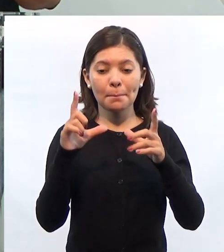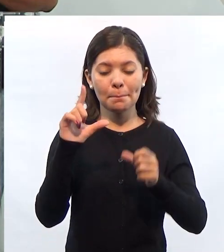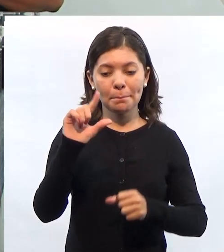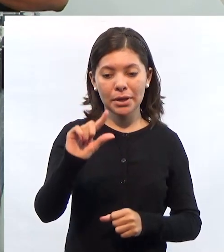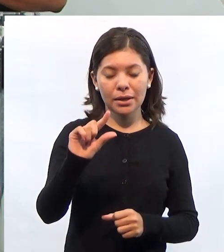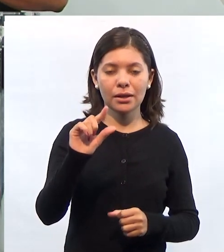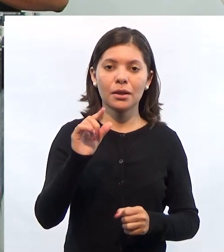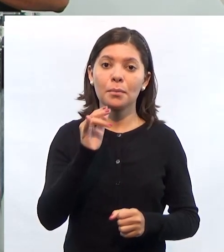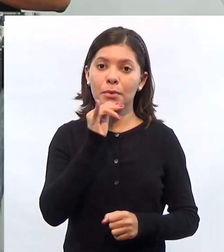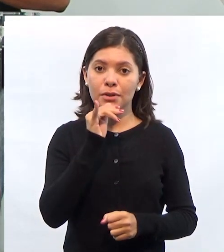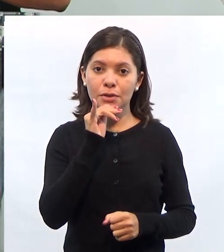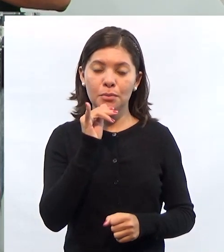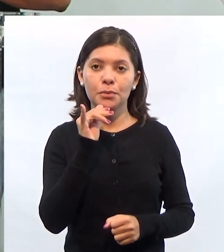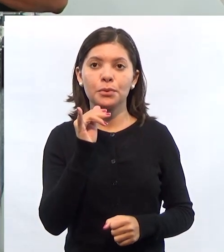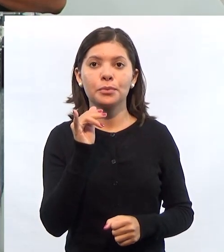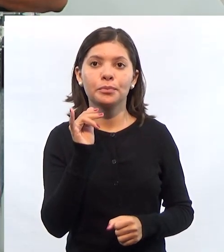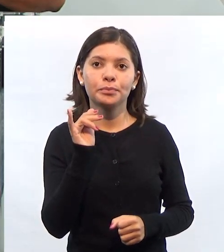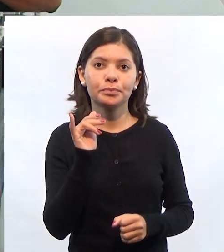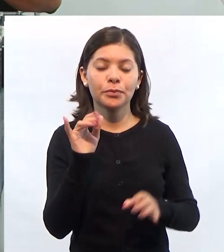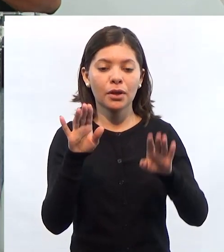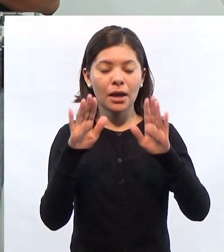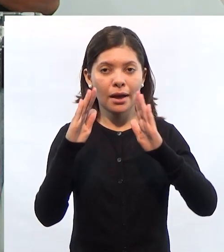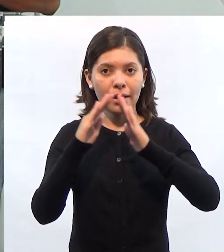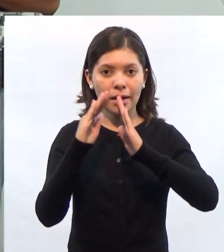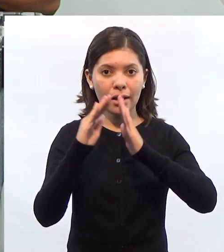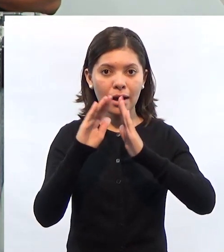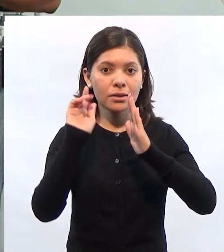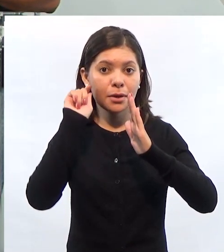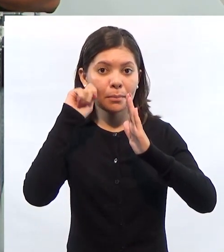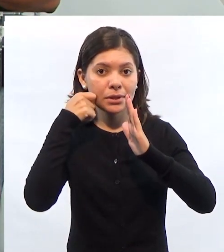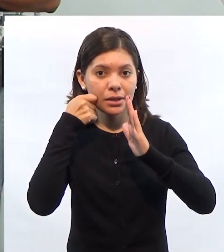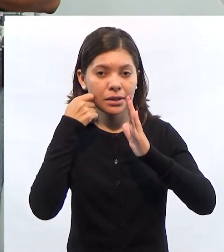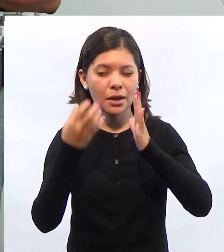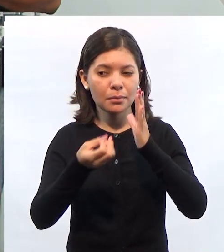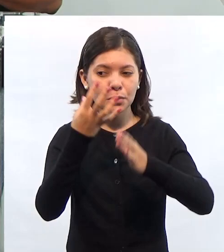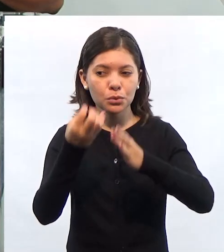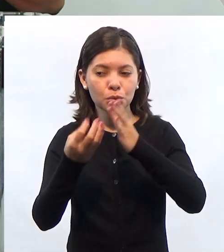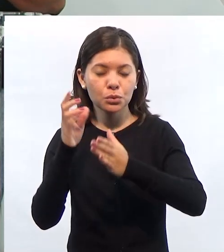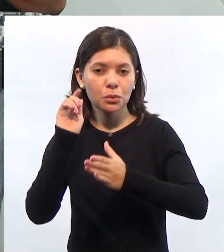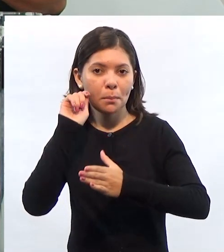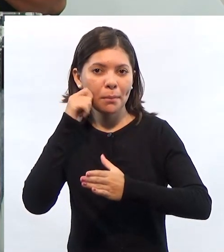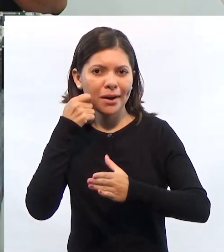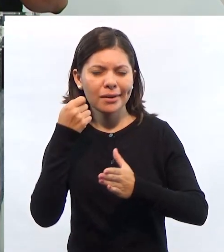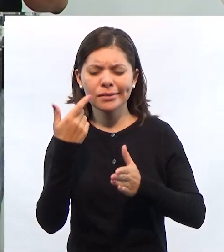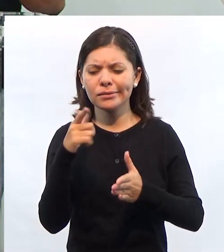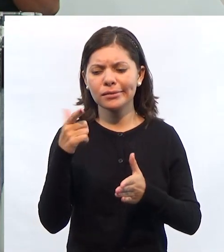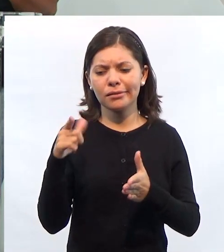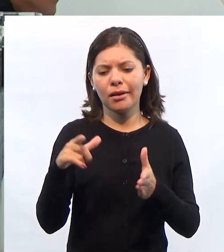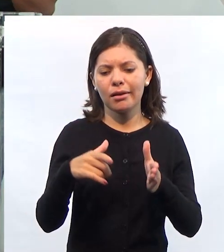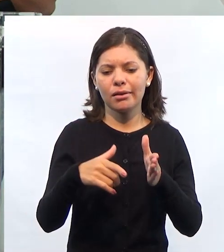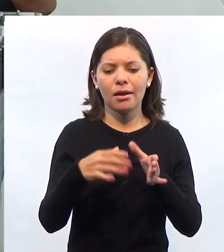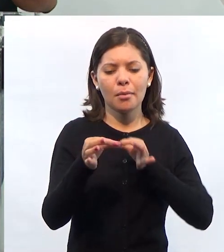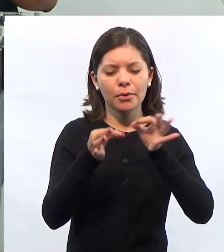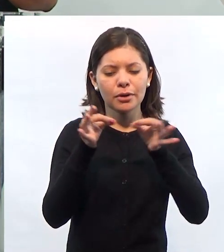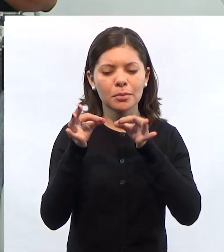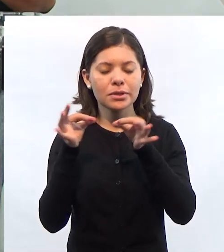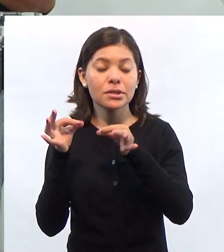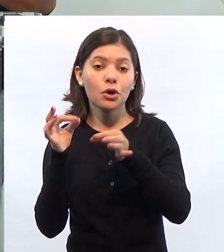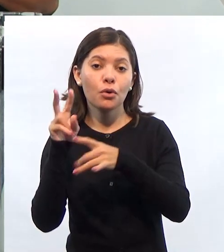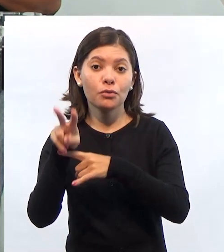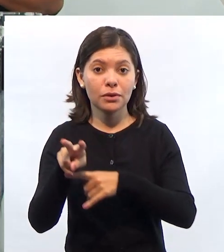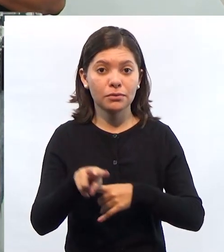produz os pães só que ela não pesa os pães com a programação verifique os pães Estão realmente